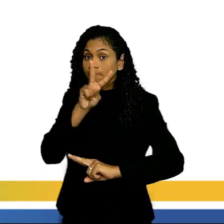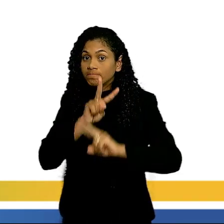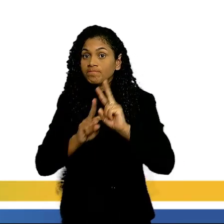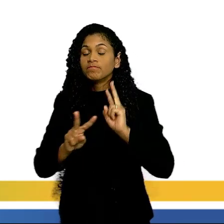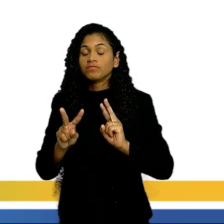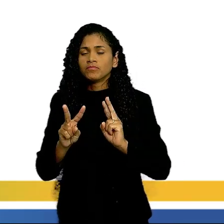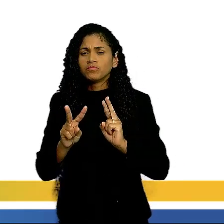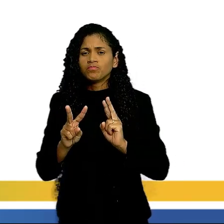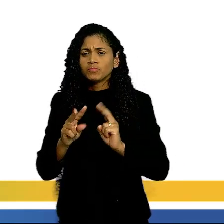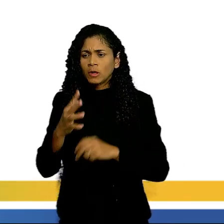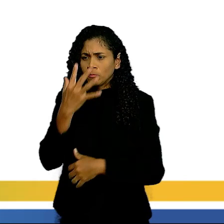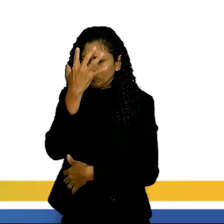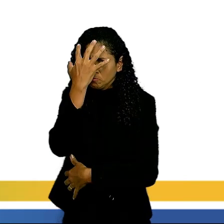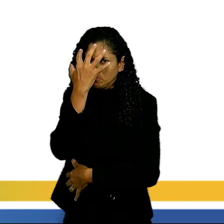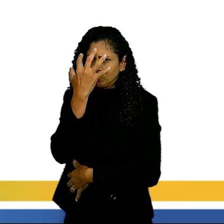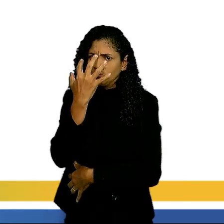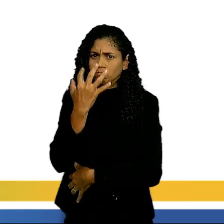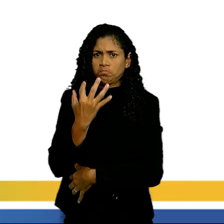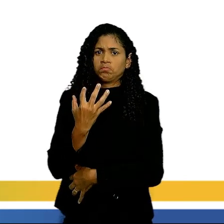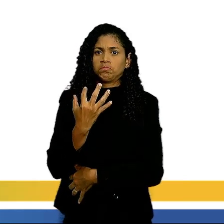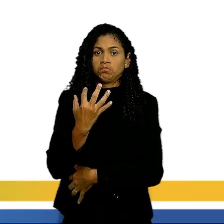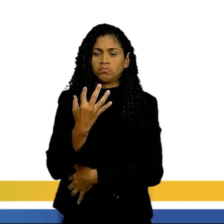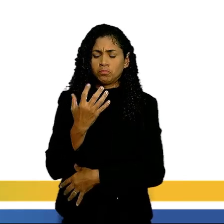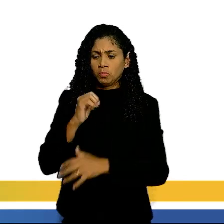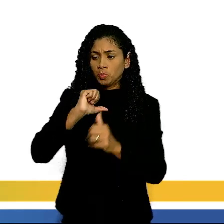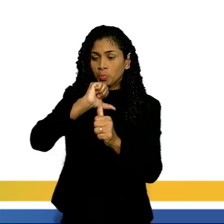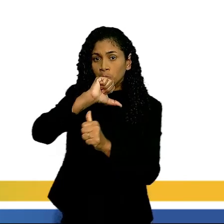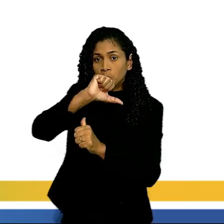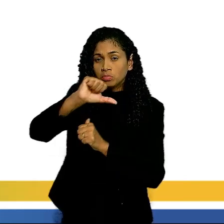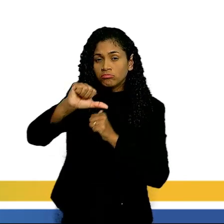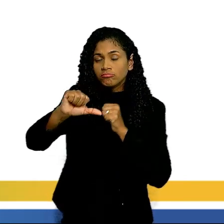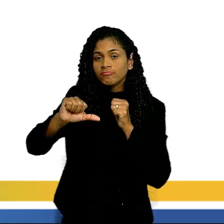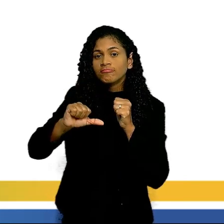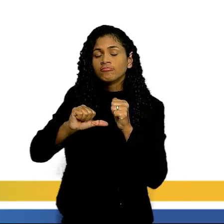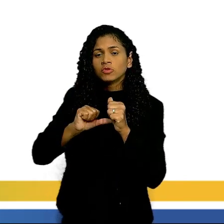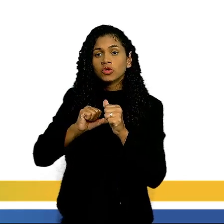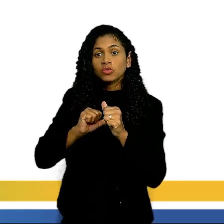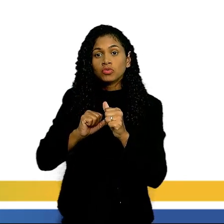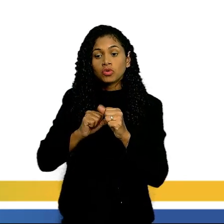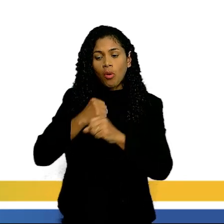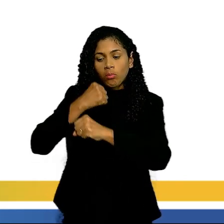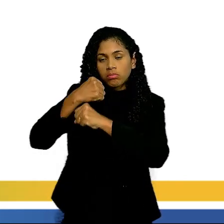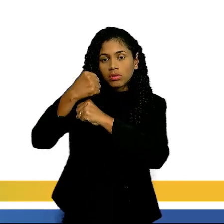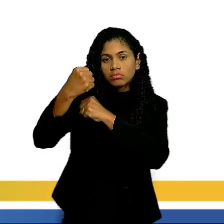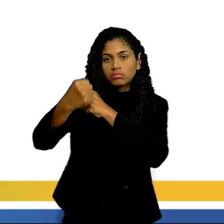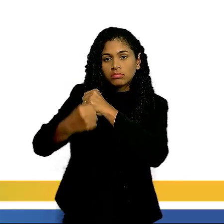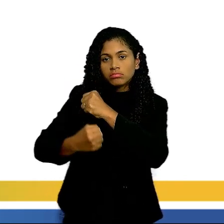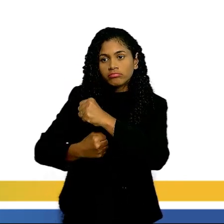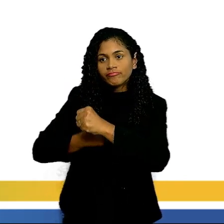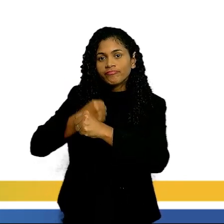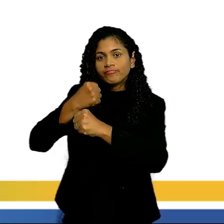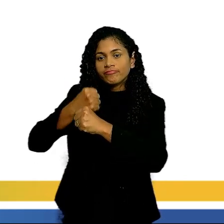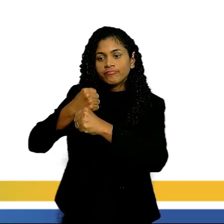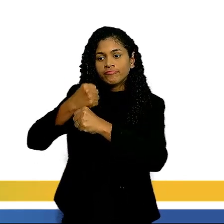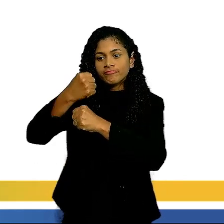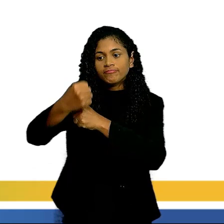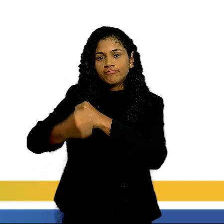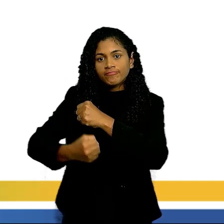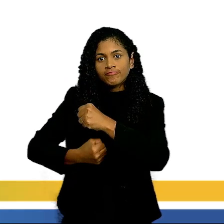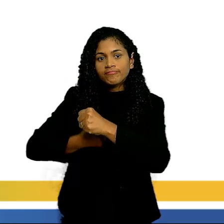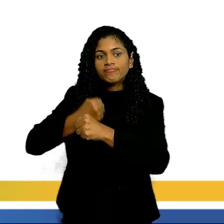semblante de Vargas ele muda conforme, né, os anos vão passando. Isso porque os anos que